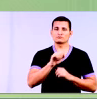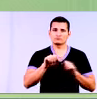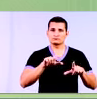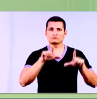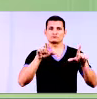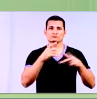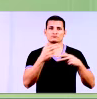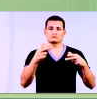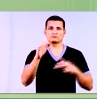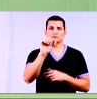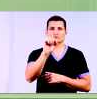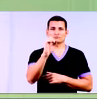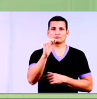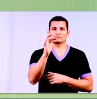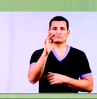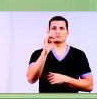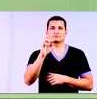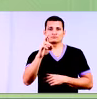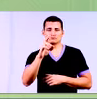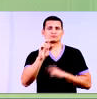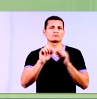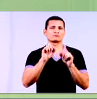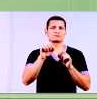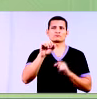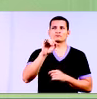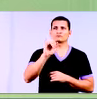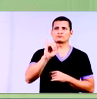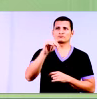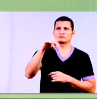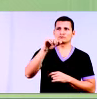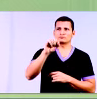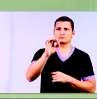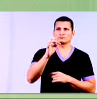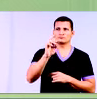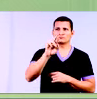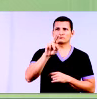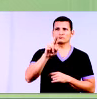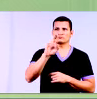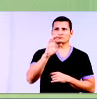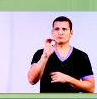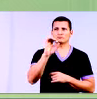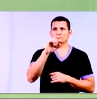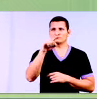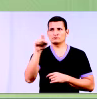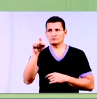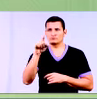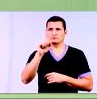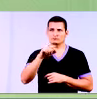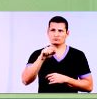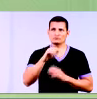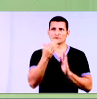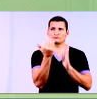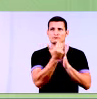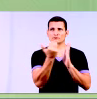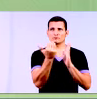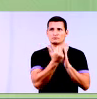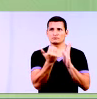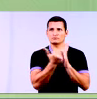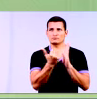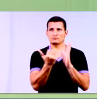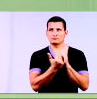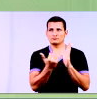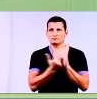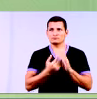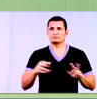software. Opa, instruções, gente, o que é instruções? Instruções são programa de computador.